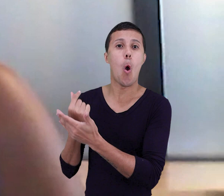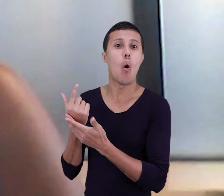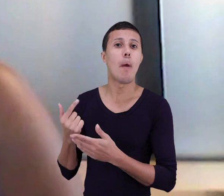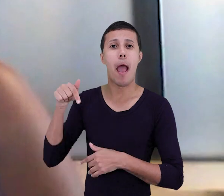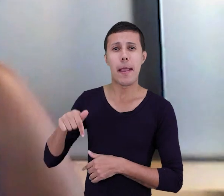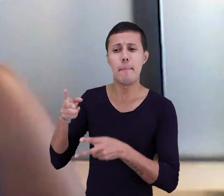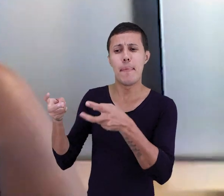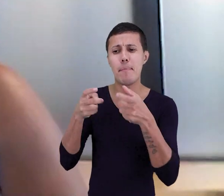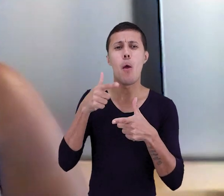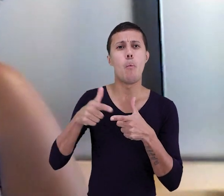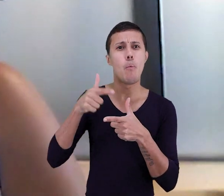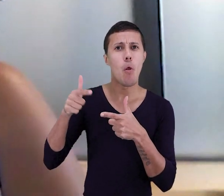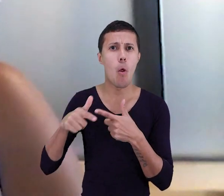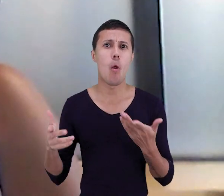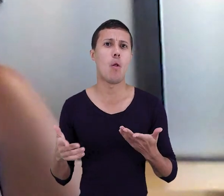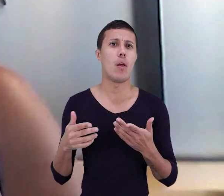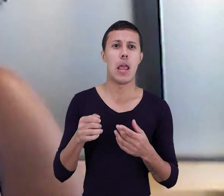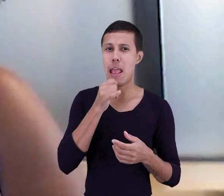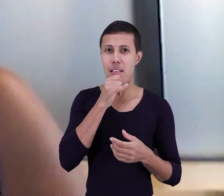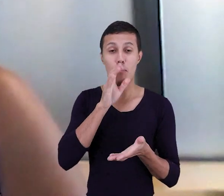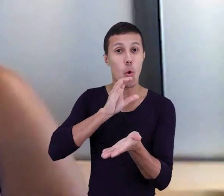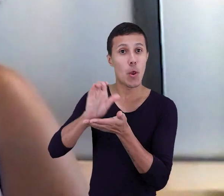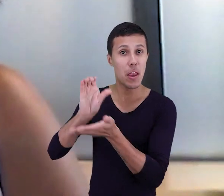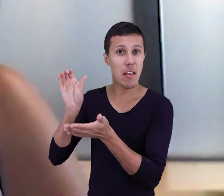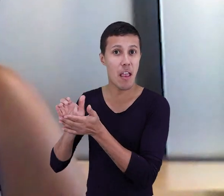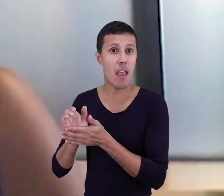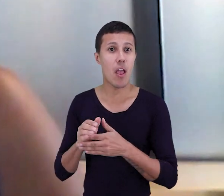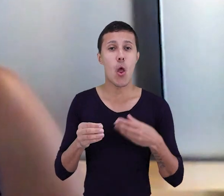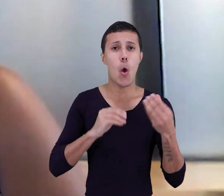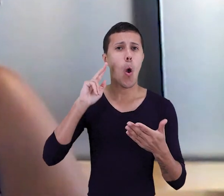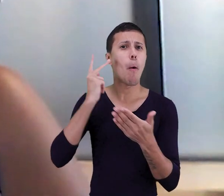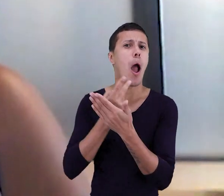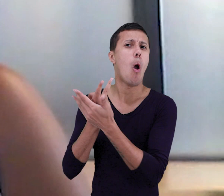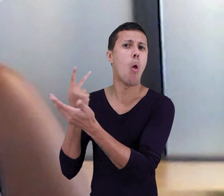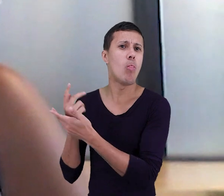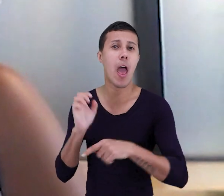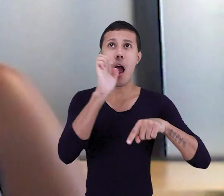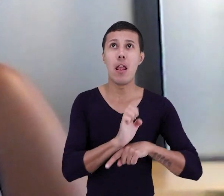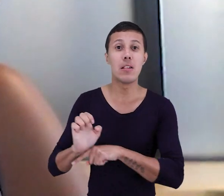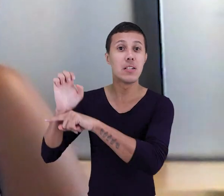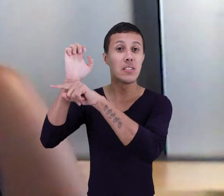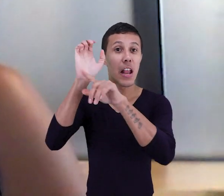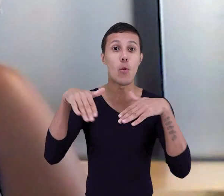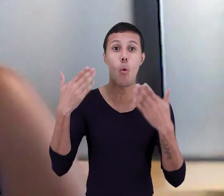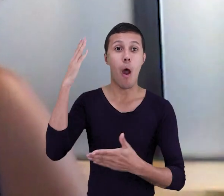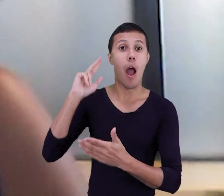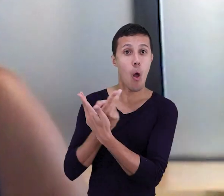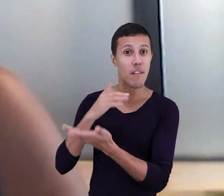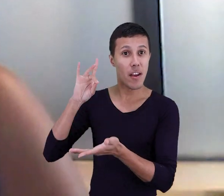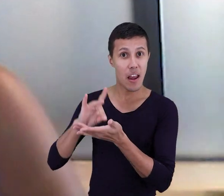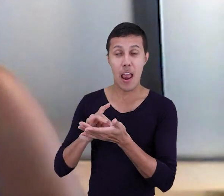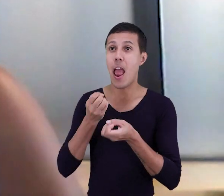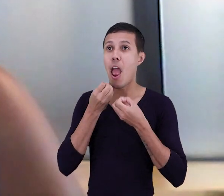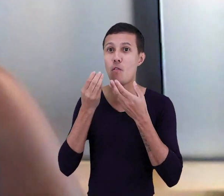problemas, tá? Identificar a média de indenização, identificar em qual frequência eles aconteciam, em quais estados eles aconteciam, e a gente conseguia pegar essa